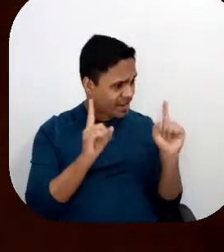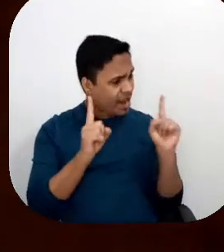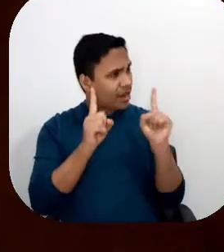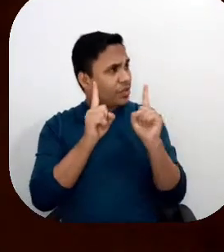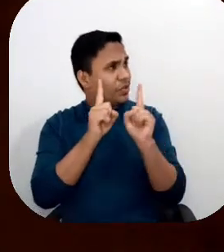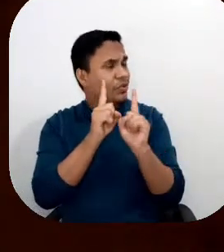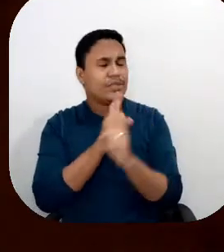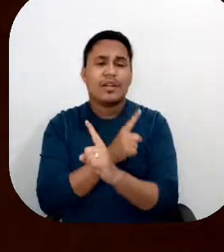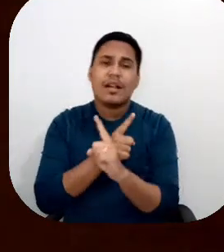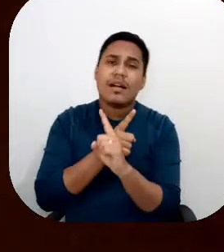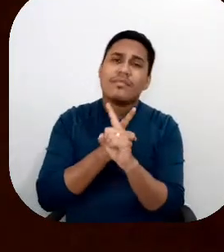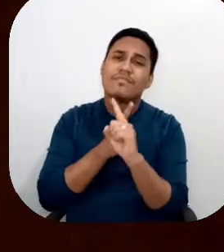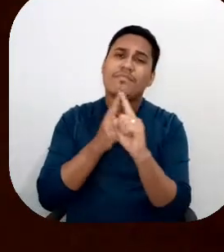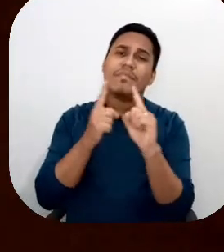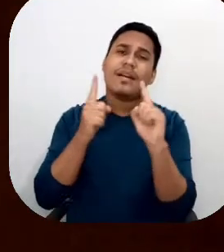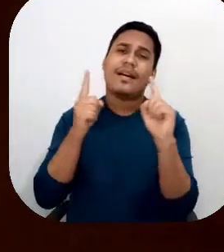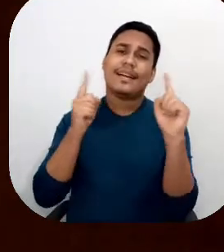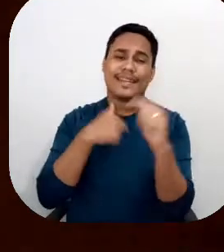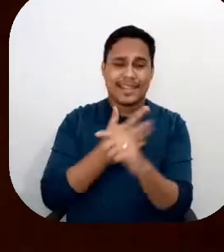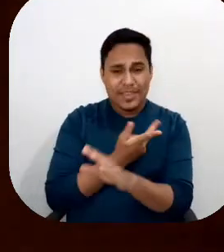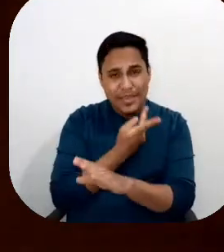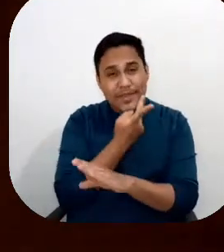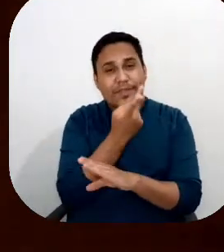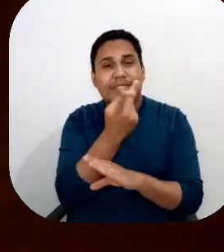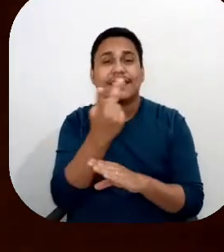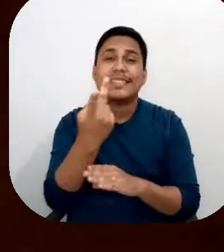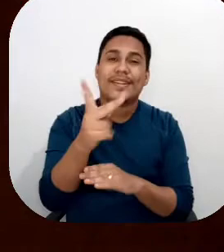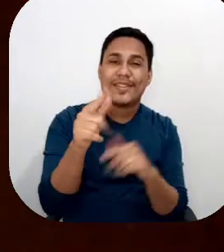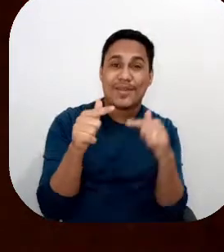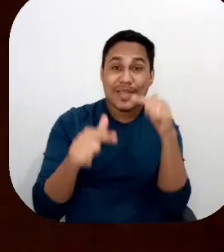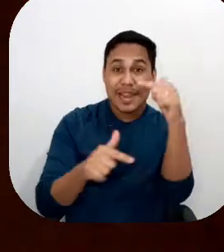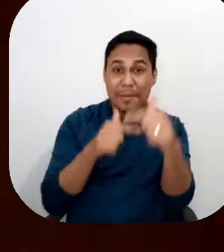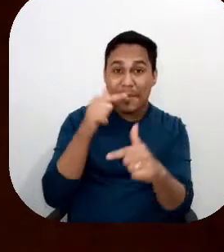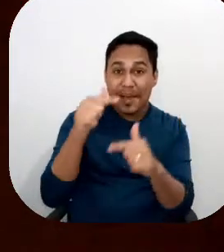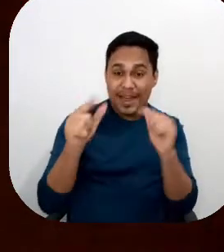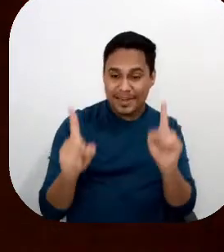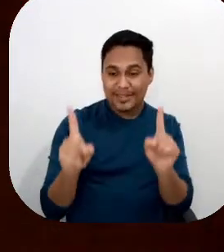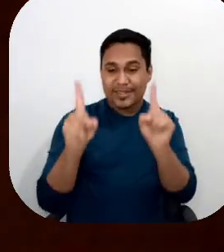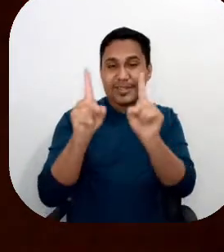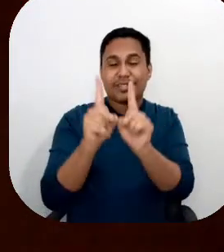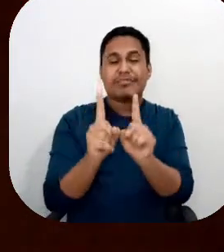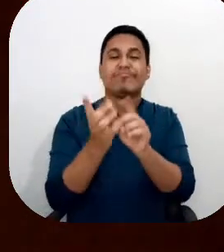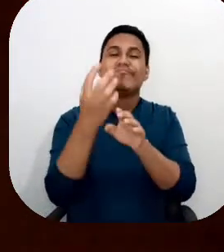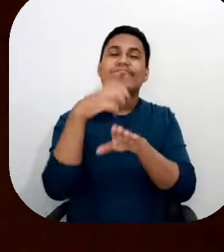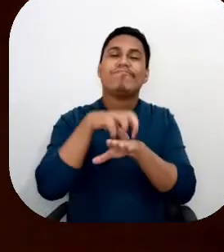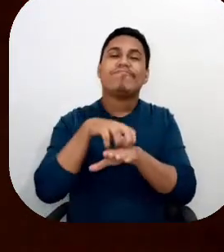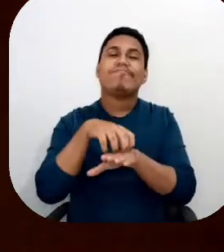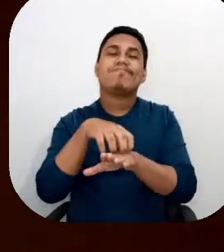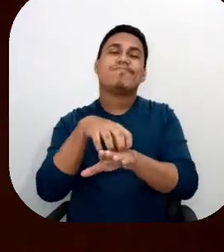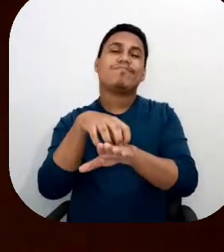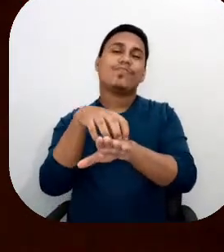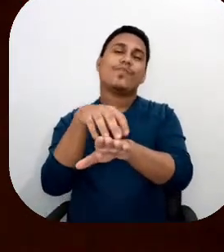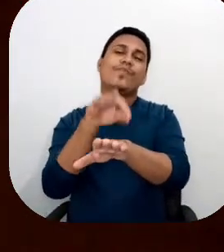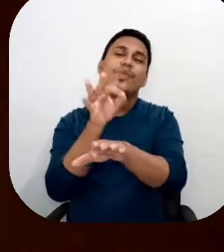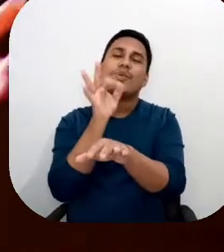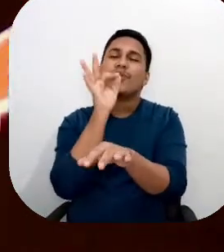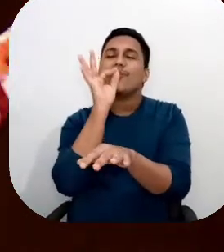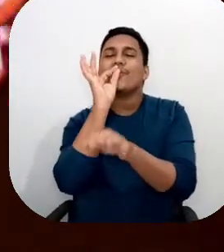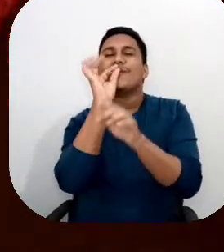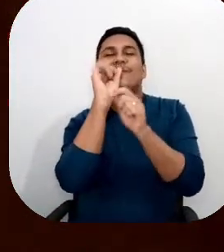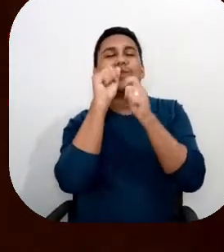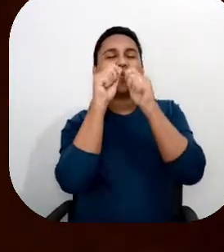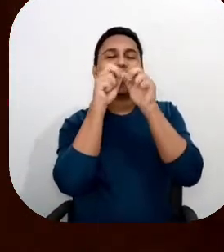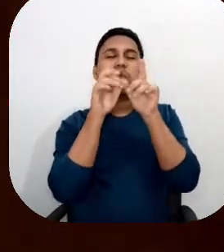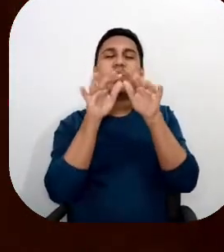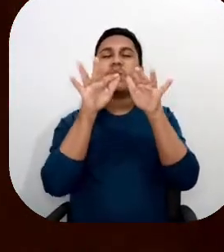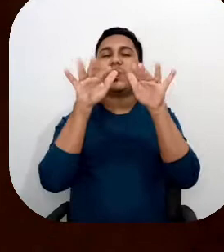ficar, passar no trabalho pra te buscar, fumar aquele